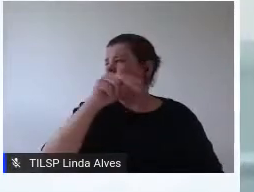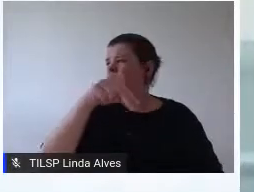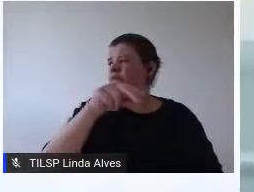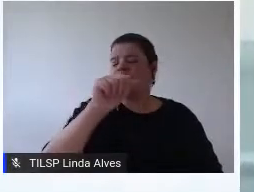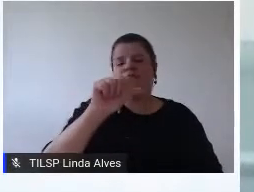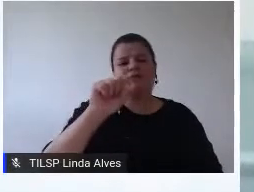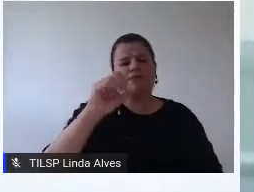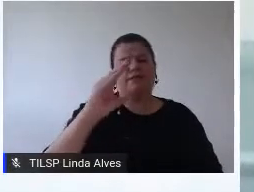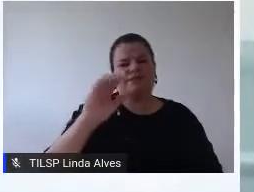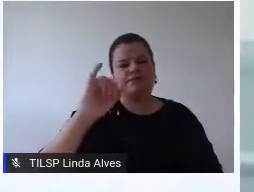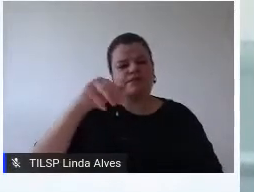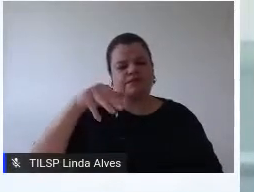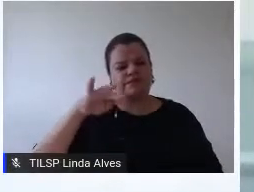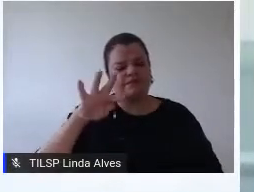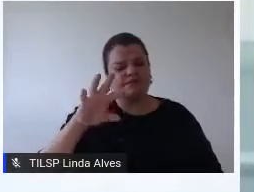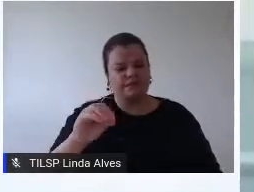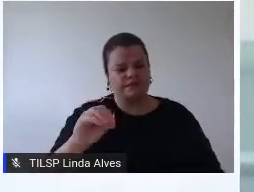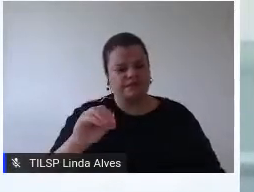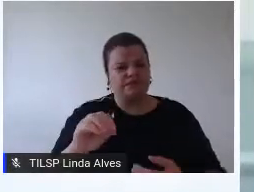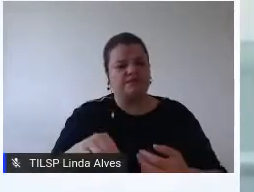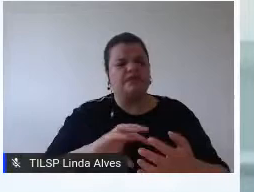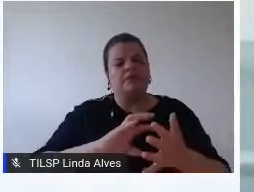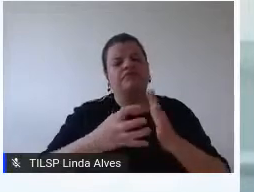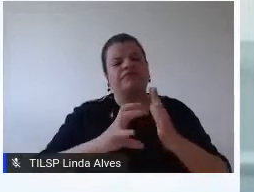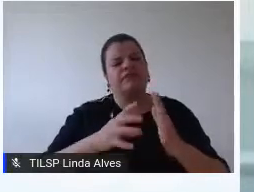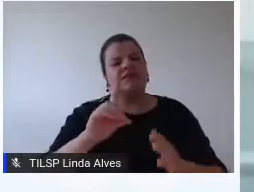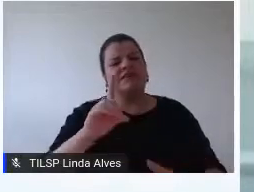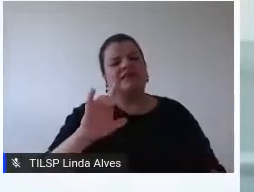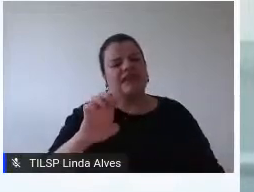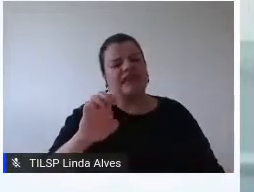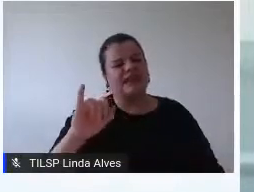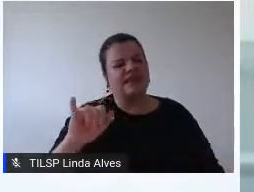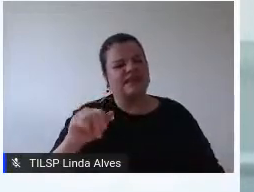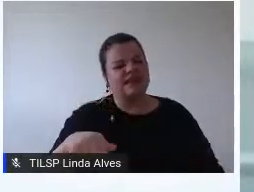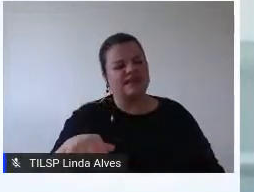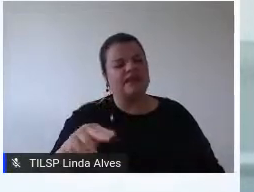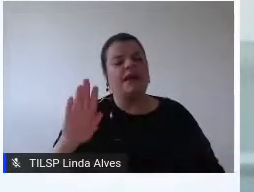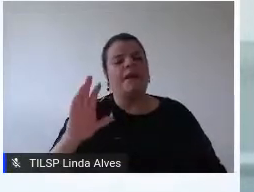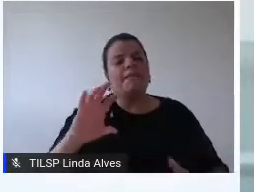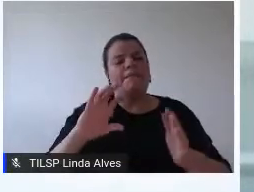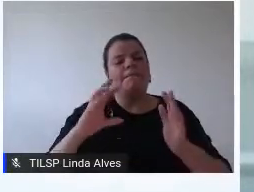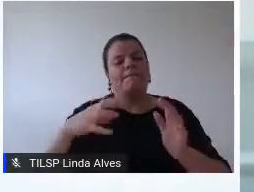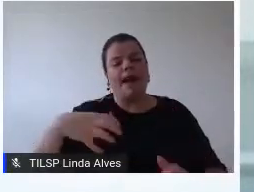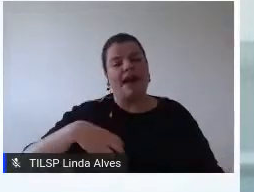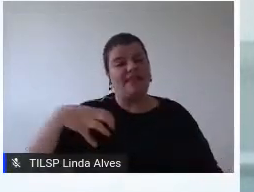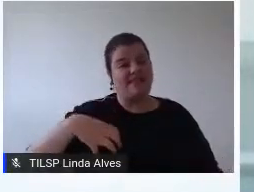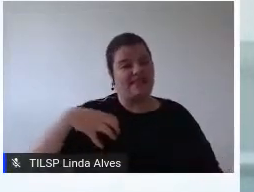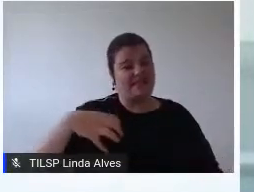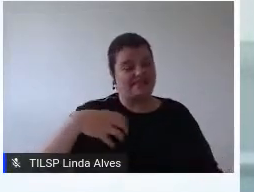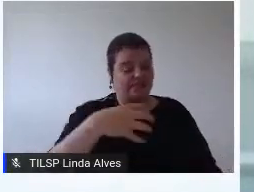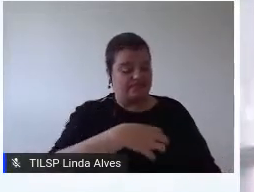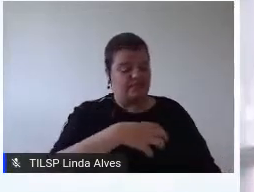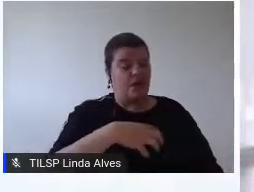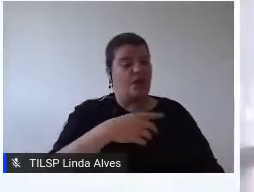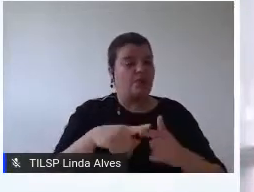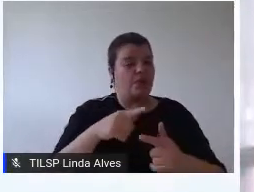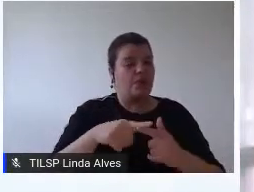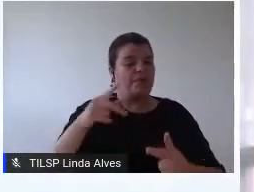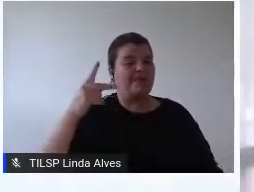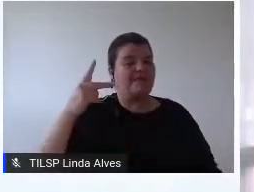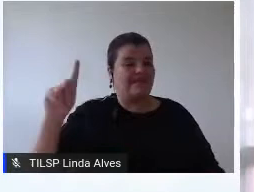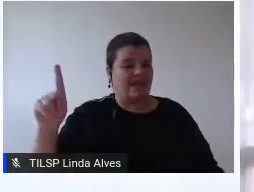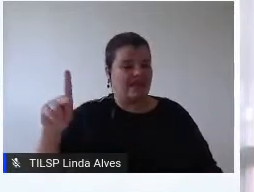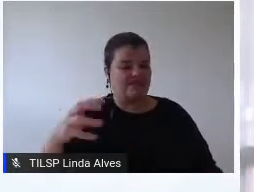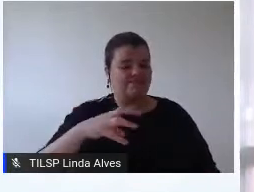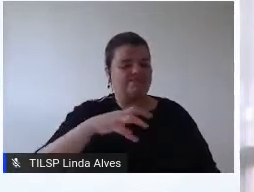Nascimento é do DEM, do DEM da Bahia, tem um problema com ele, que é um problema regional da Bahia. Tá. Então vai ter